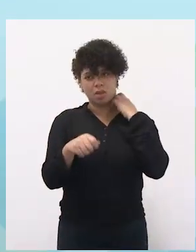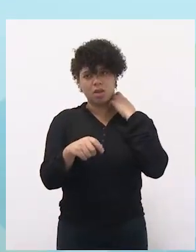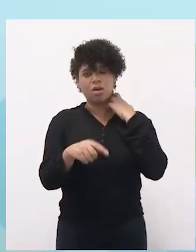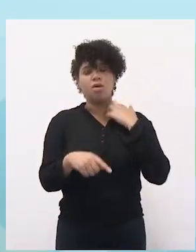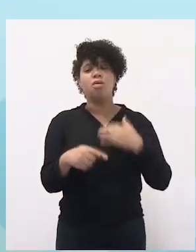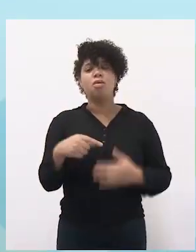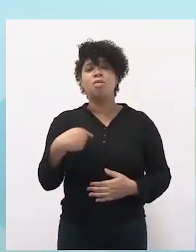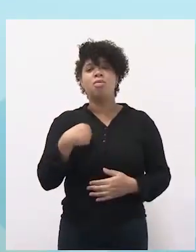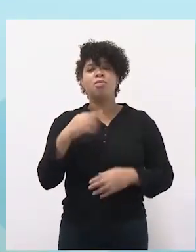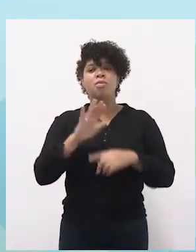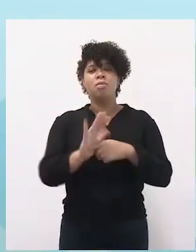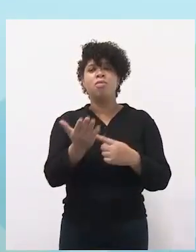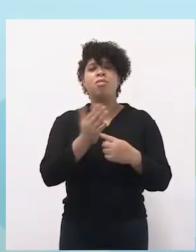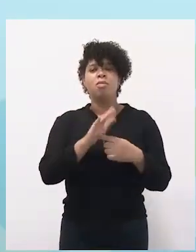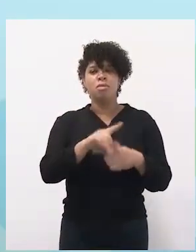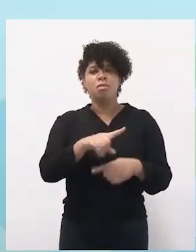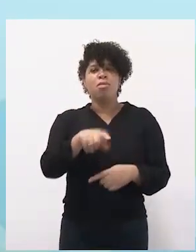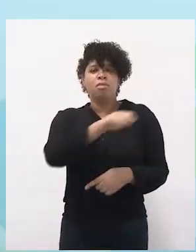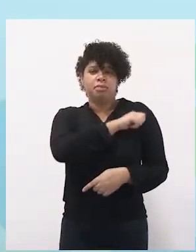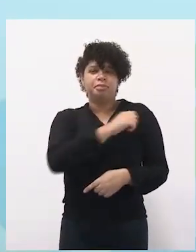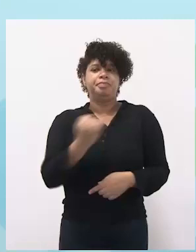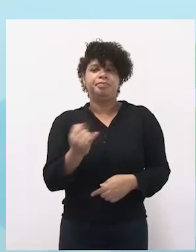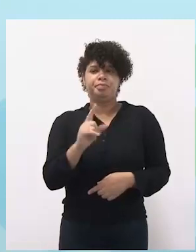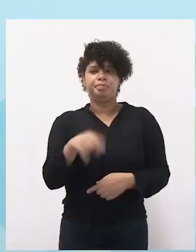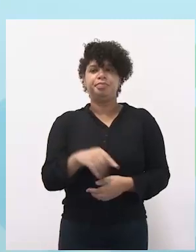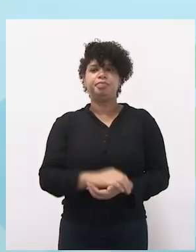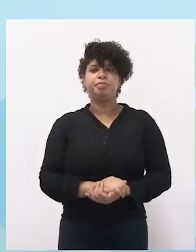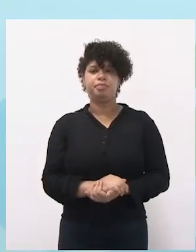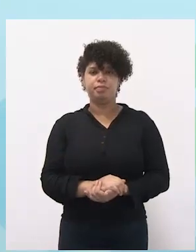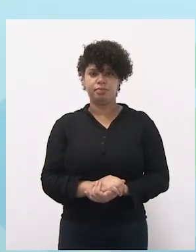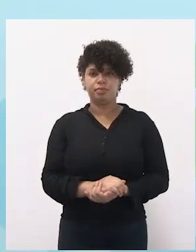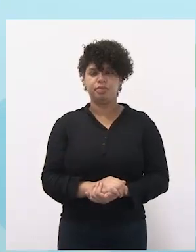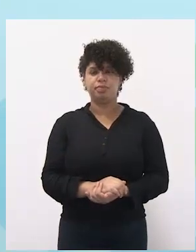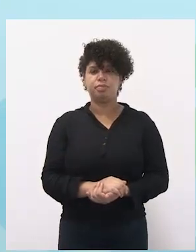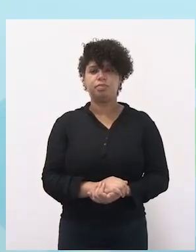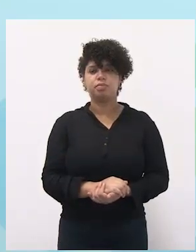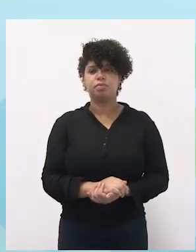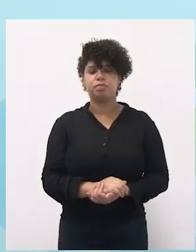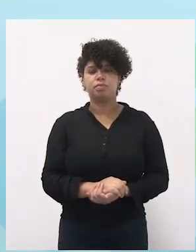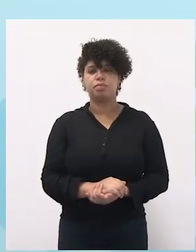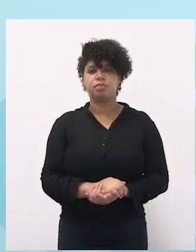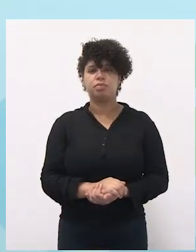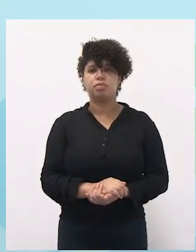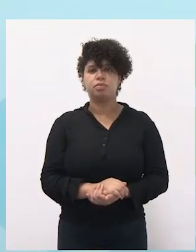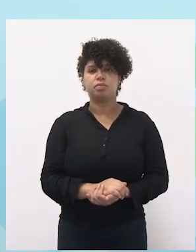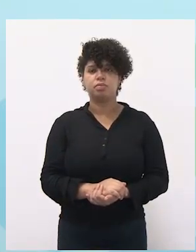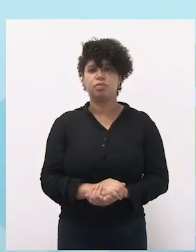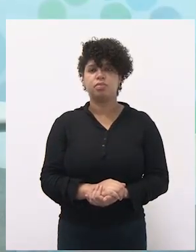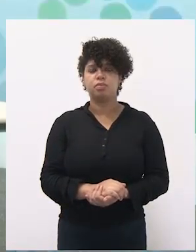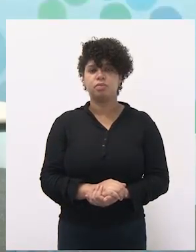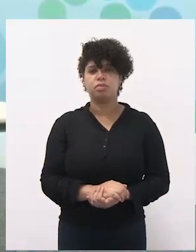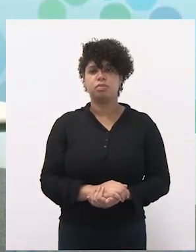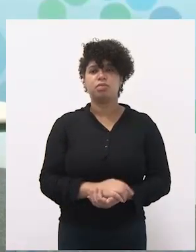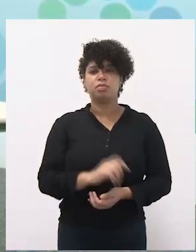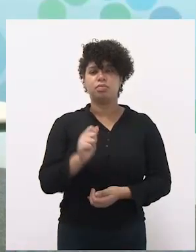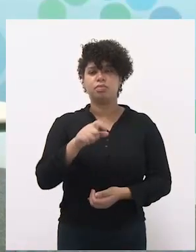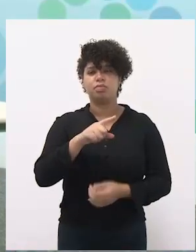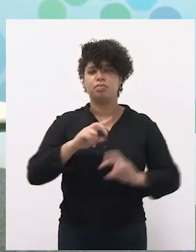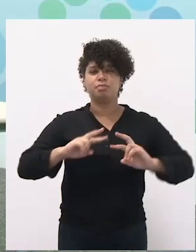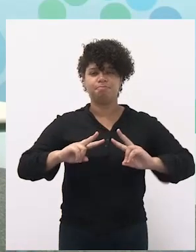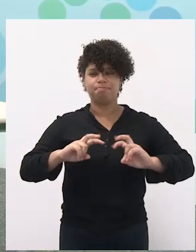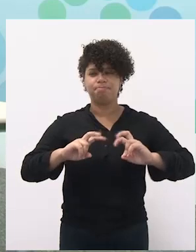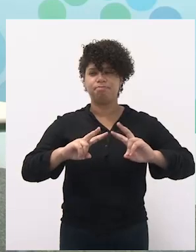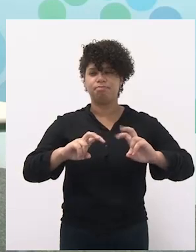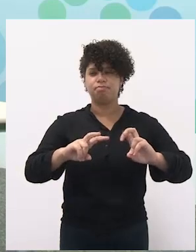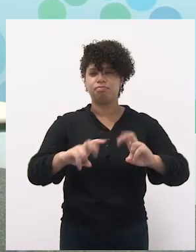vão nos ajudar e ajudar o nosso aluno. Então aí, pessoal, vocês podem explorar aí da maneira que